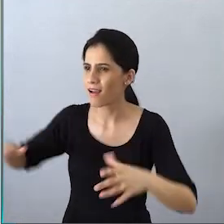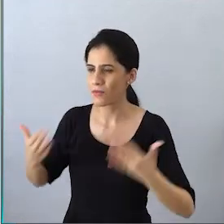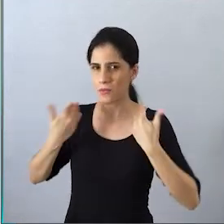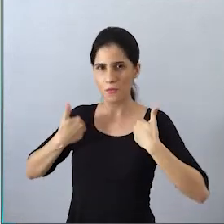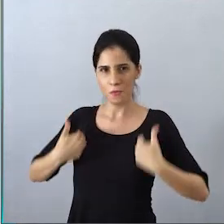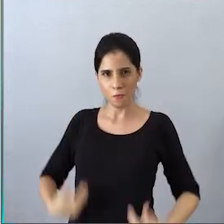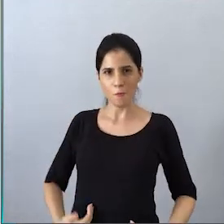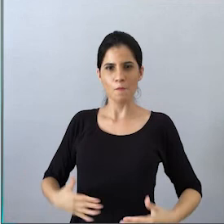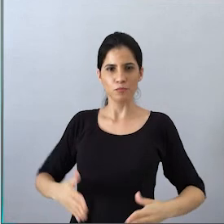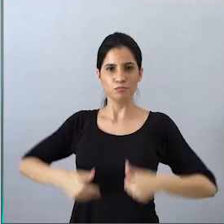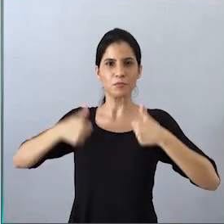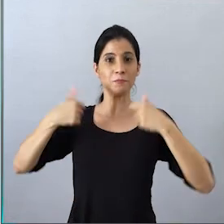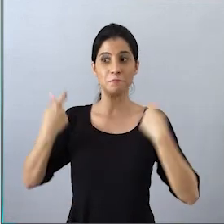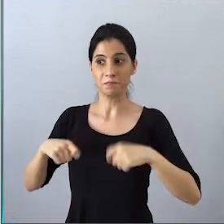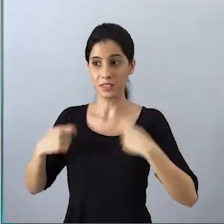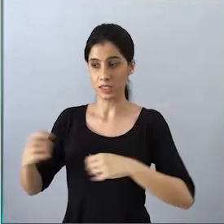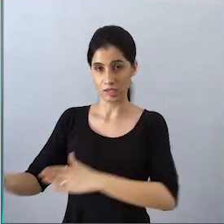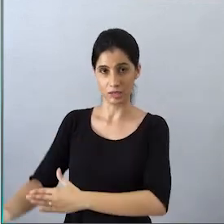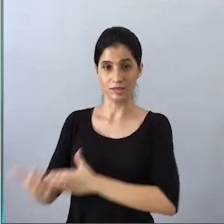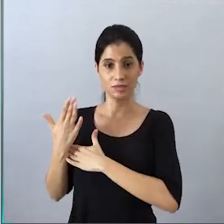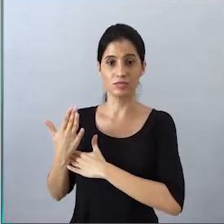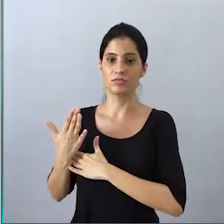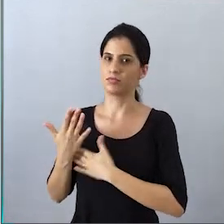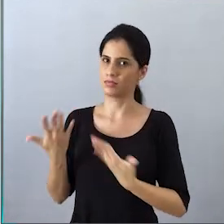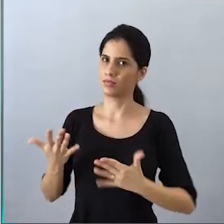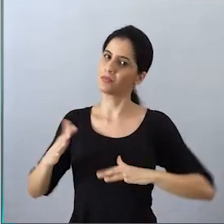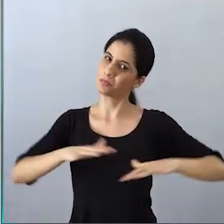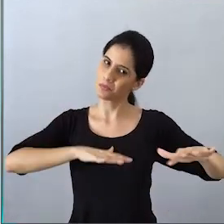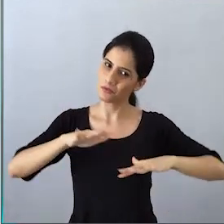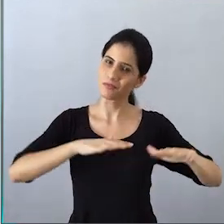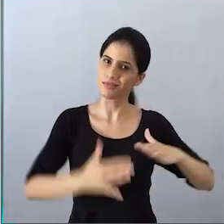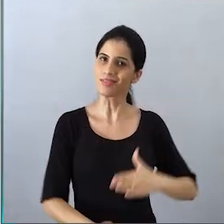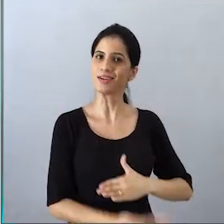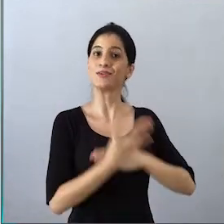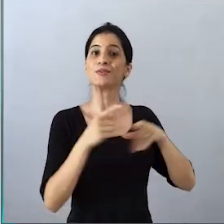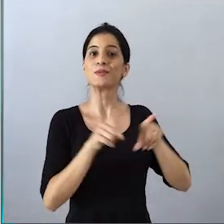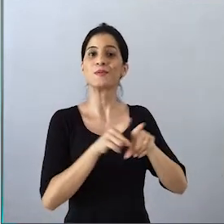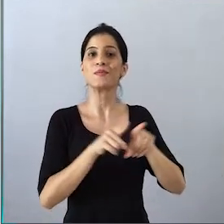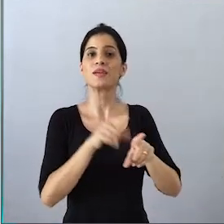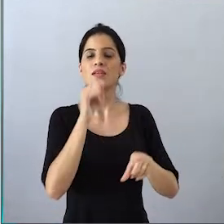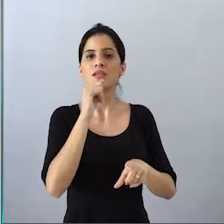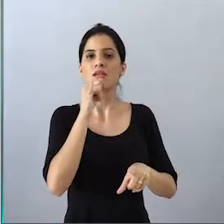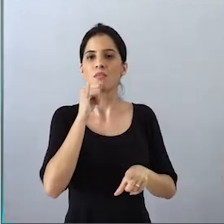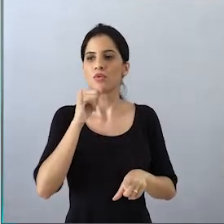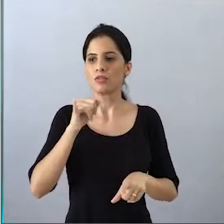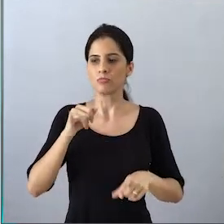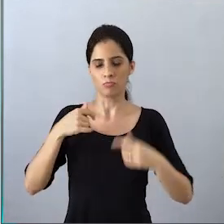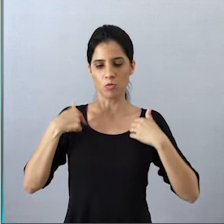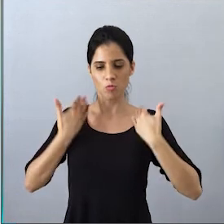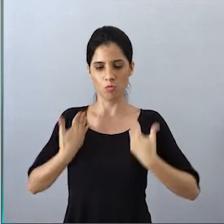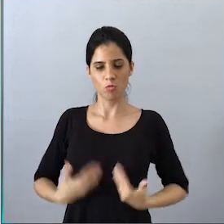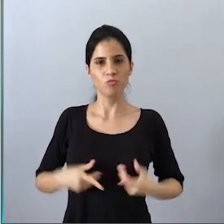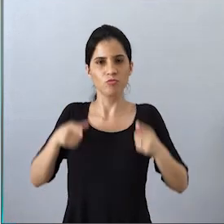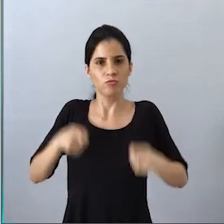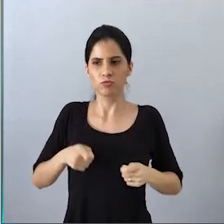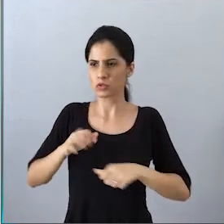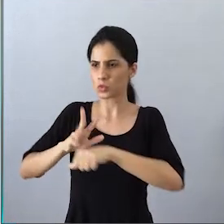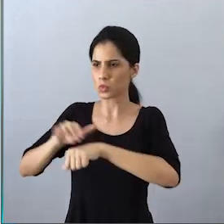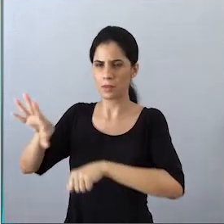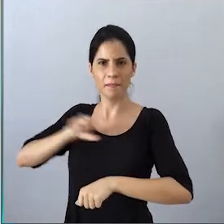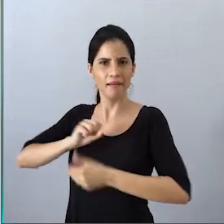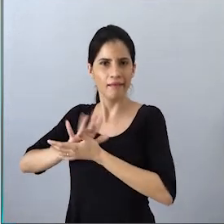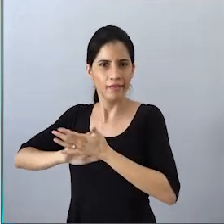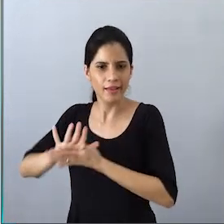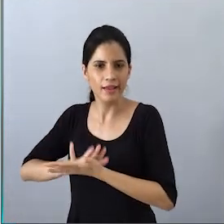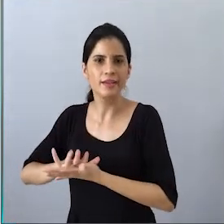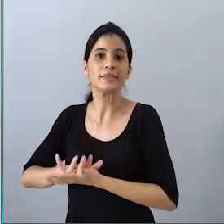necessárias para o organismo, este controle de movimentação permite a passagem de agentes do sistema imune, permite a multiplicação de células